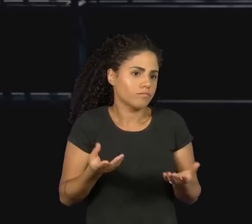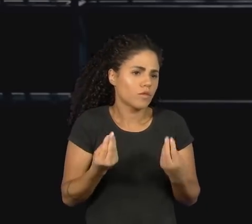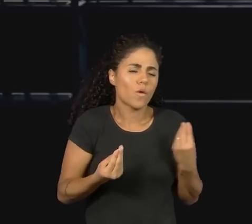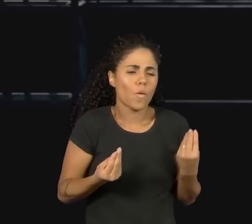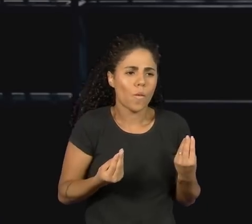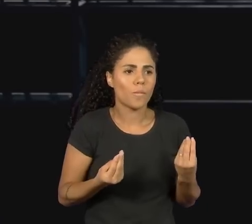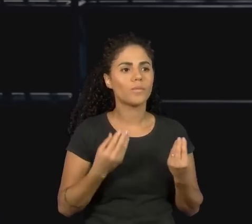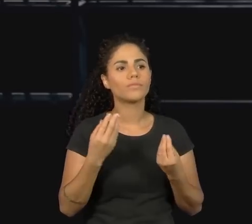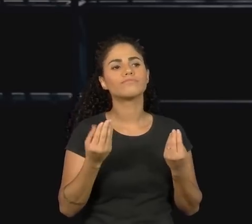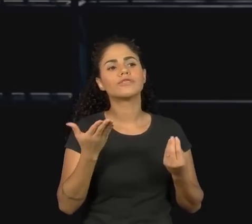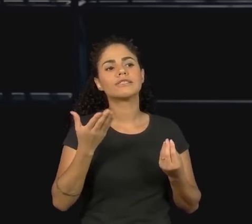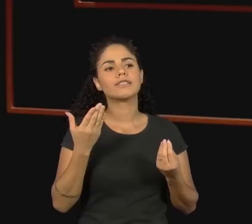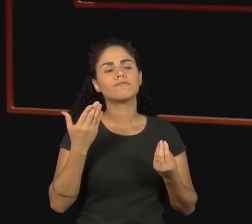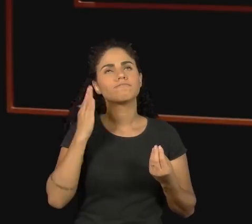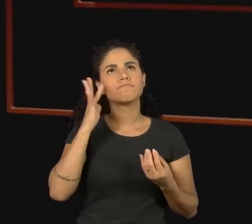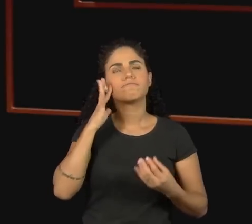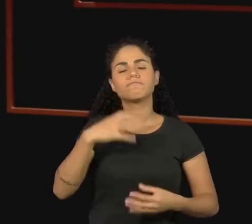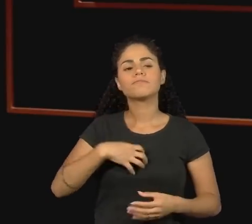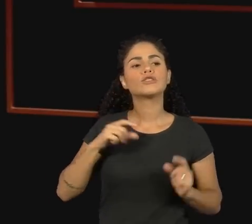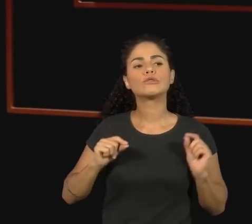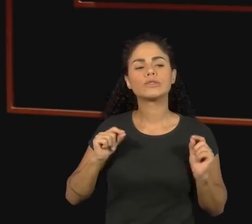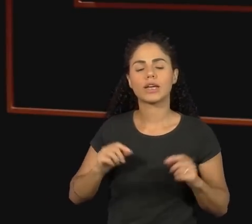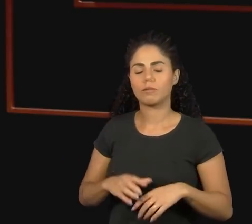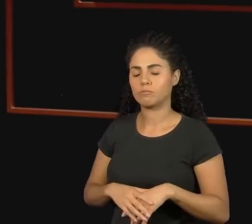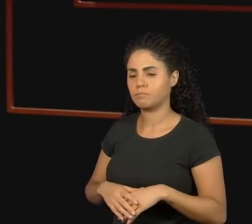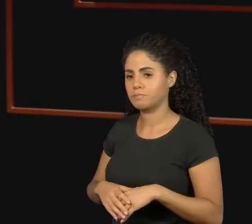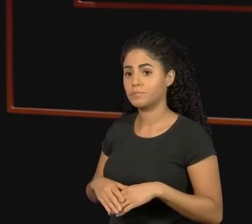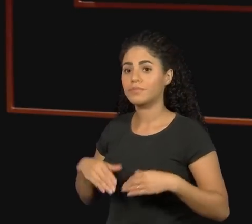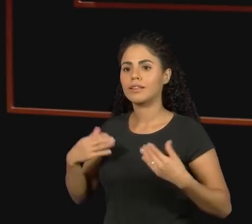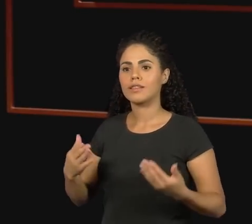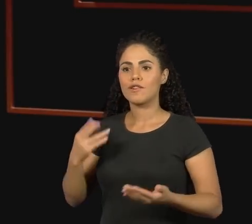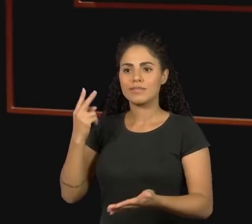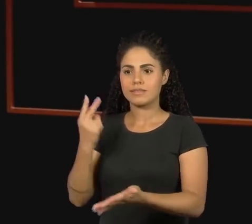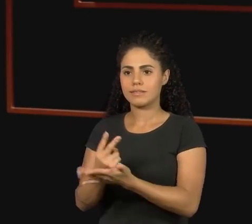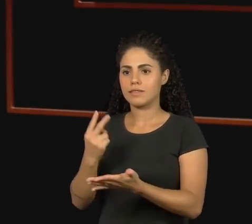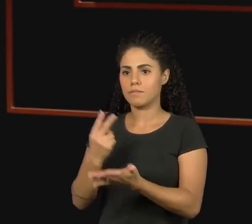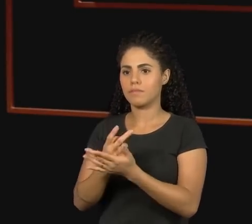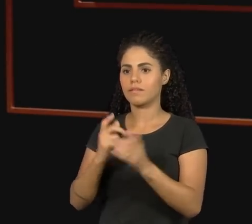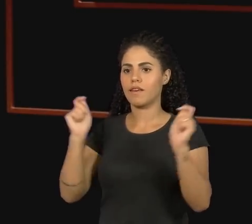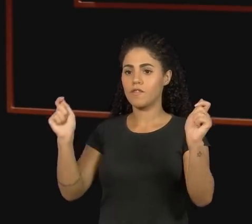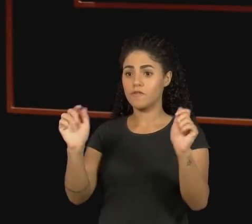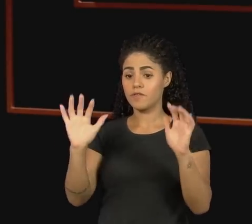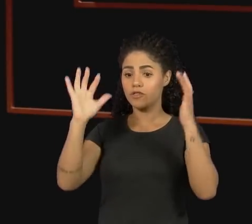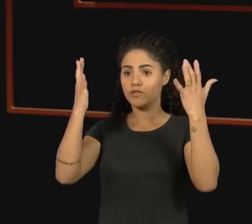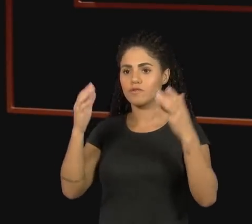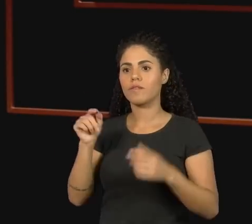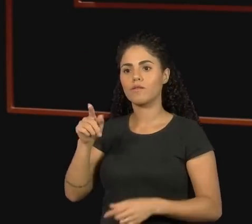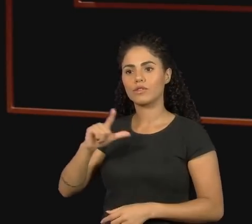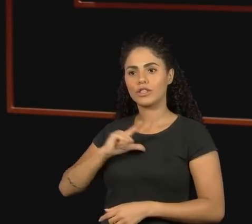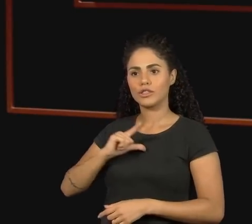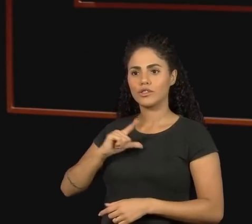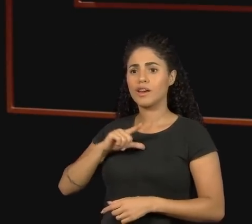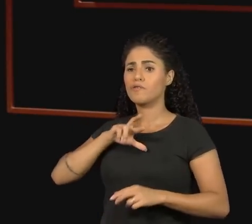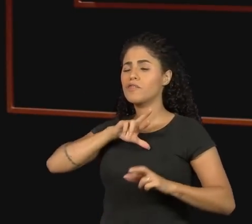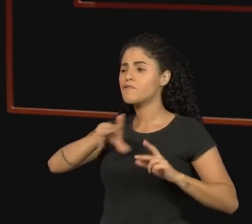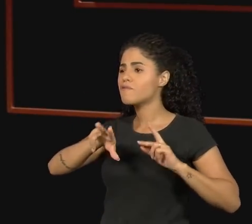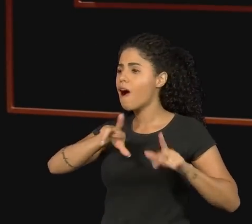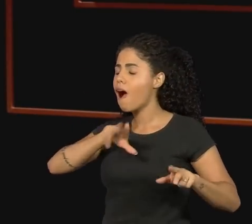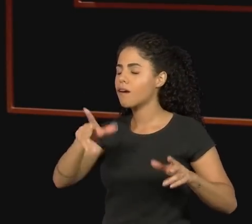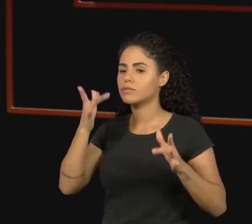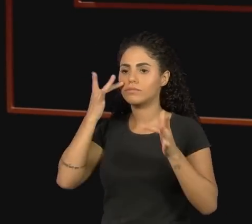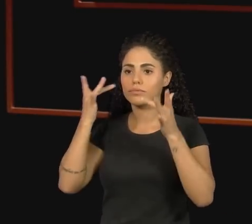talvez. Como é que foi isso? Cara, foi todo festival de teatro que eu ia, como eu disse, né, fui para muitos festivais de